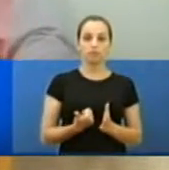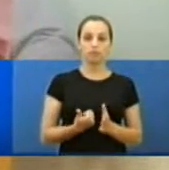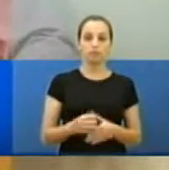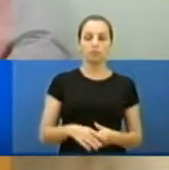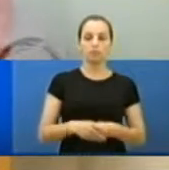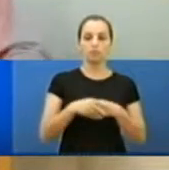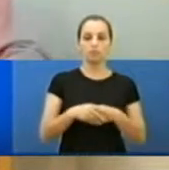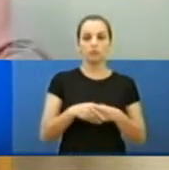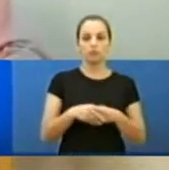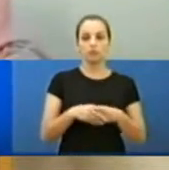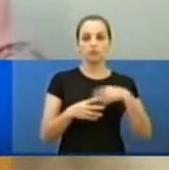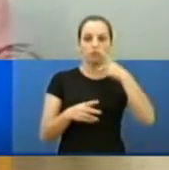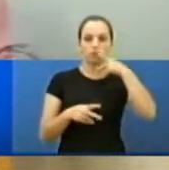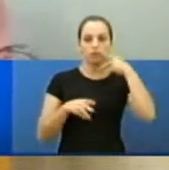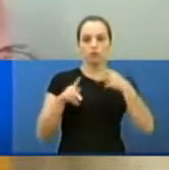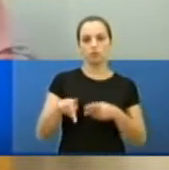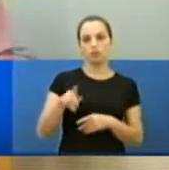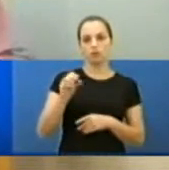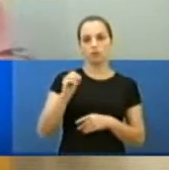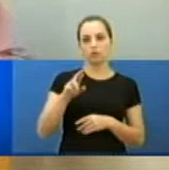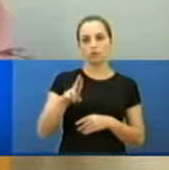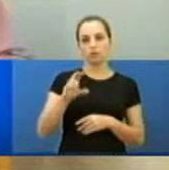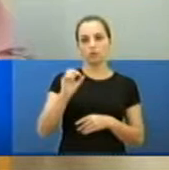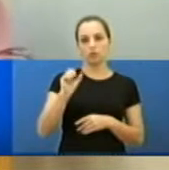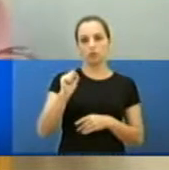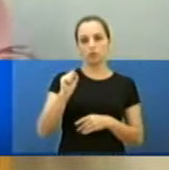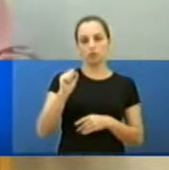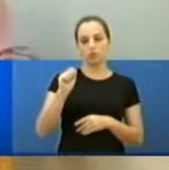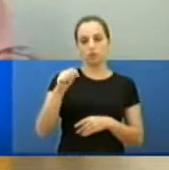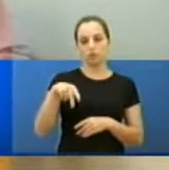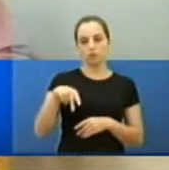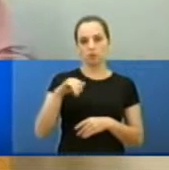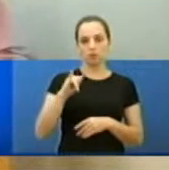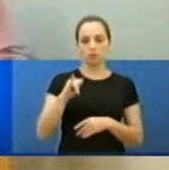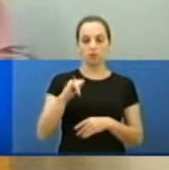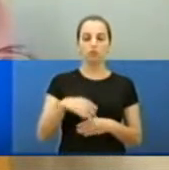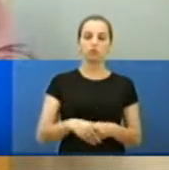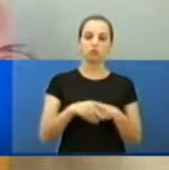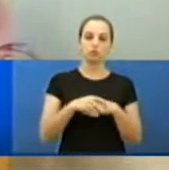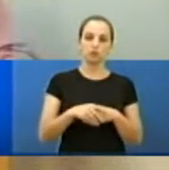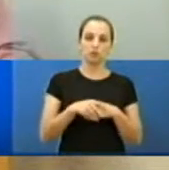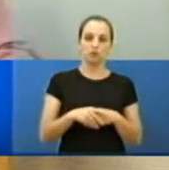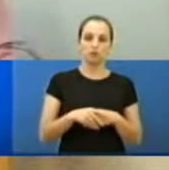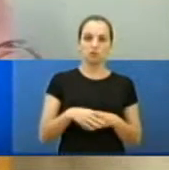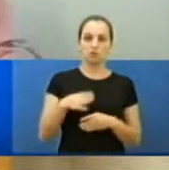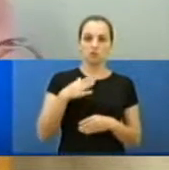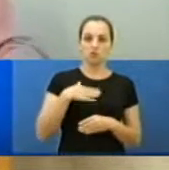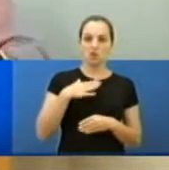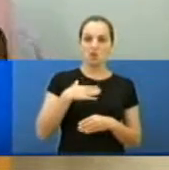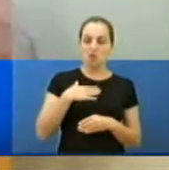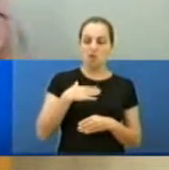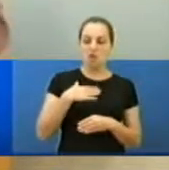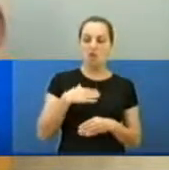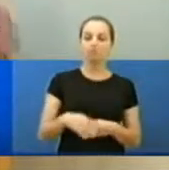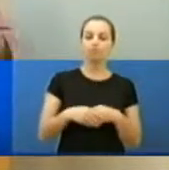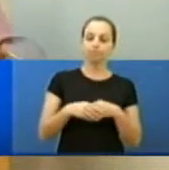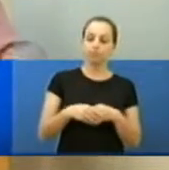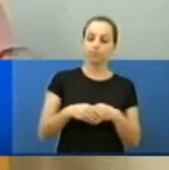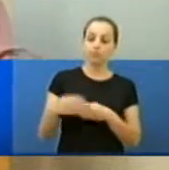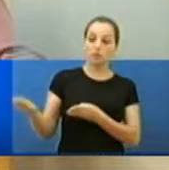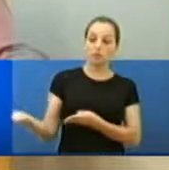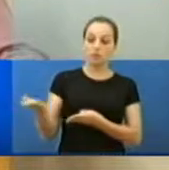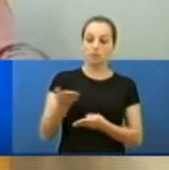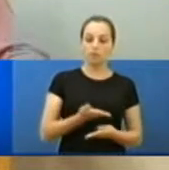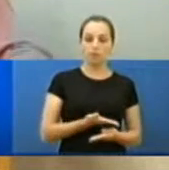saudar aqui o vereador Porçani, por estar aqui, eu saudando, quem sou eu para saudar o senhor, né, assim, pela vinda,